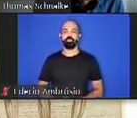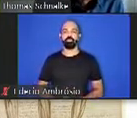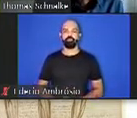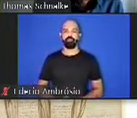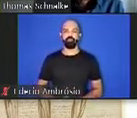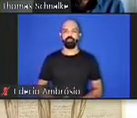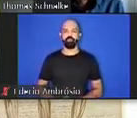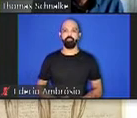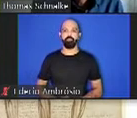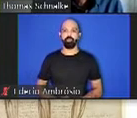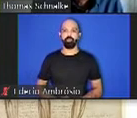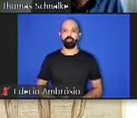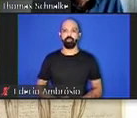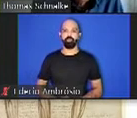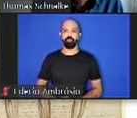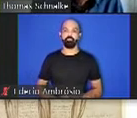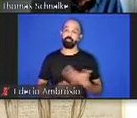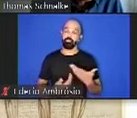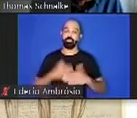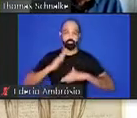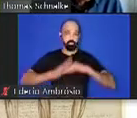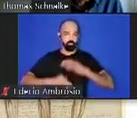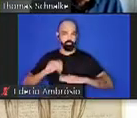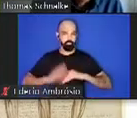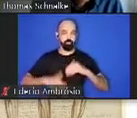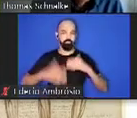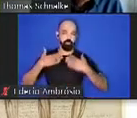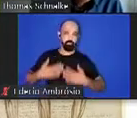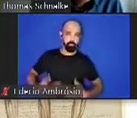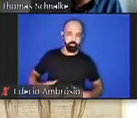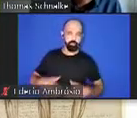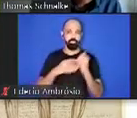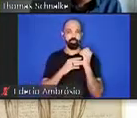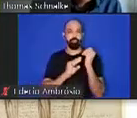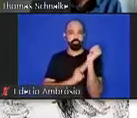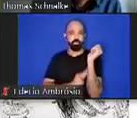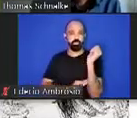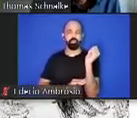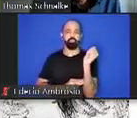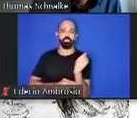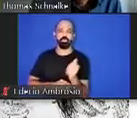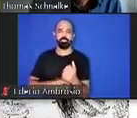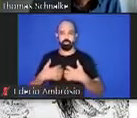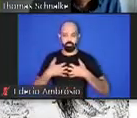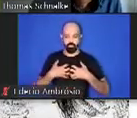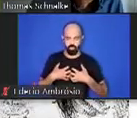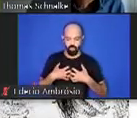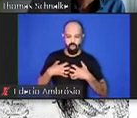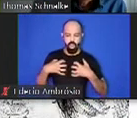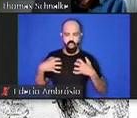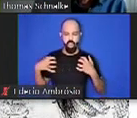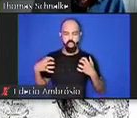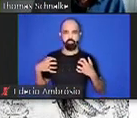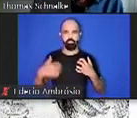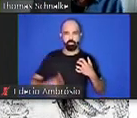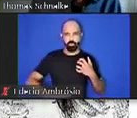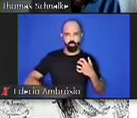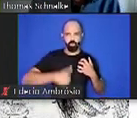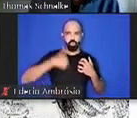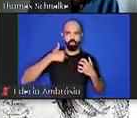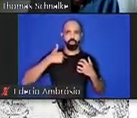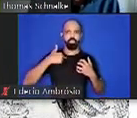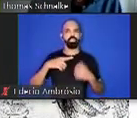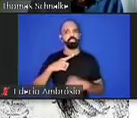Não só os anatomistas abriam o corpo humano naqueles tempos, também